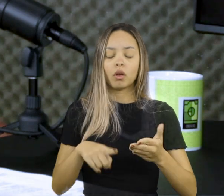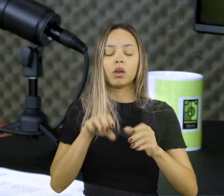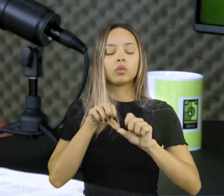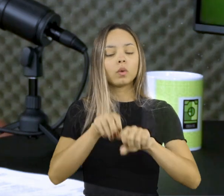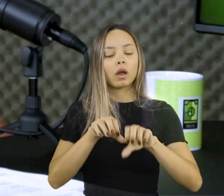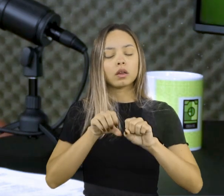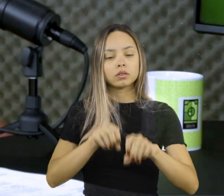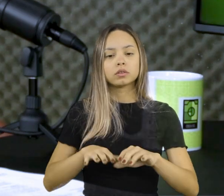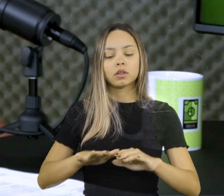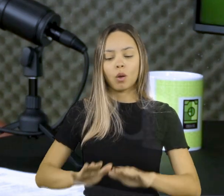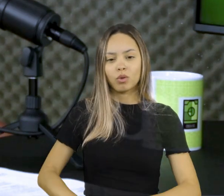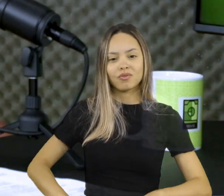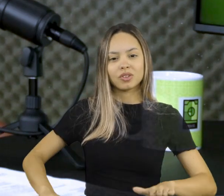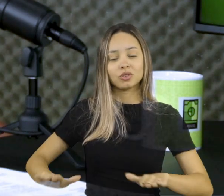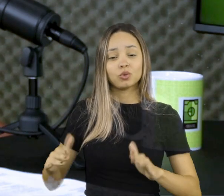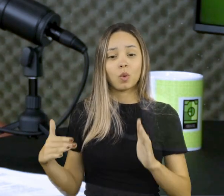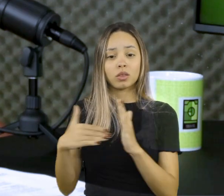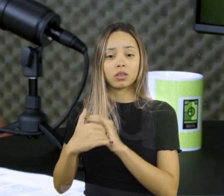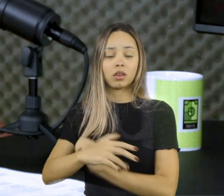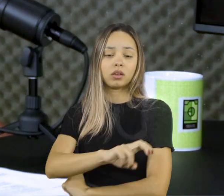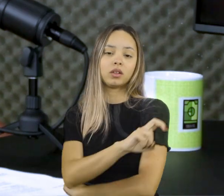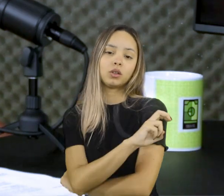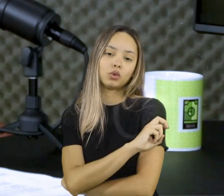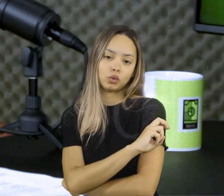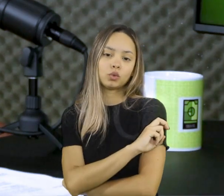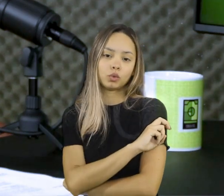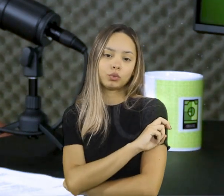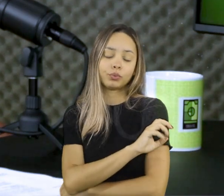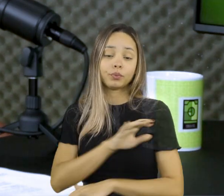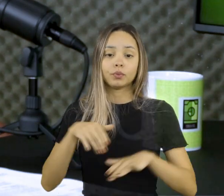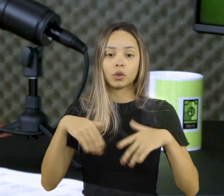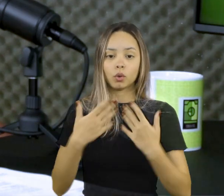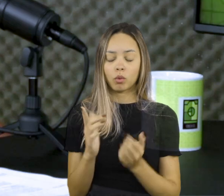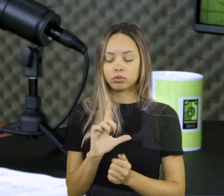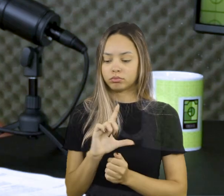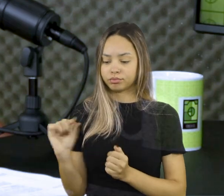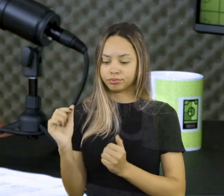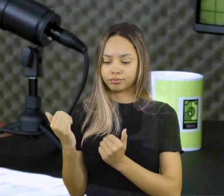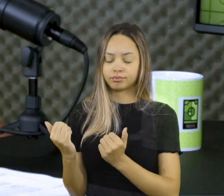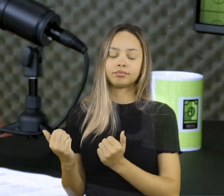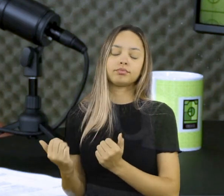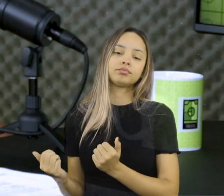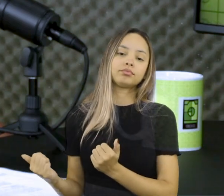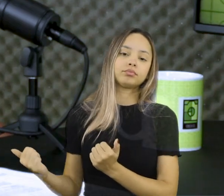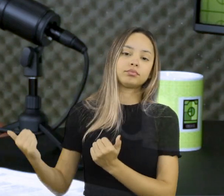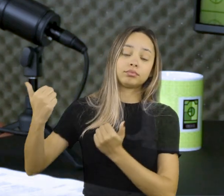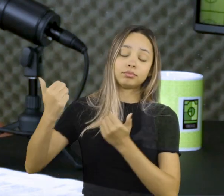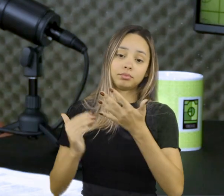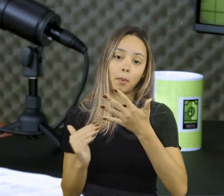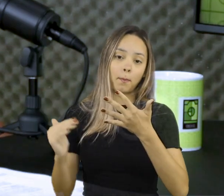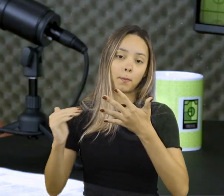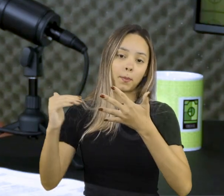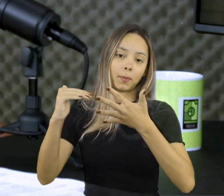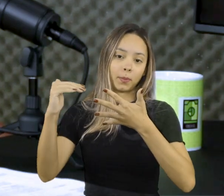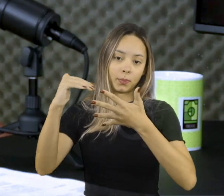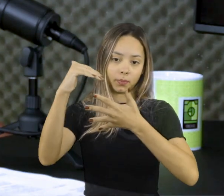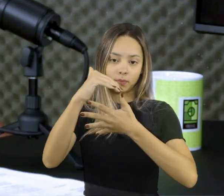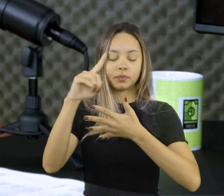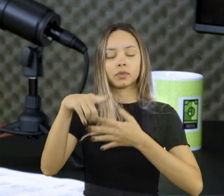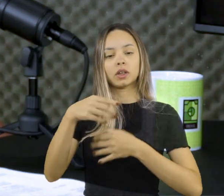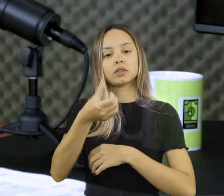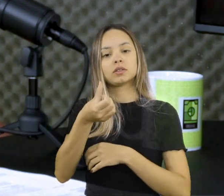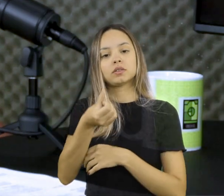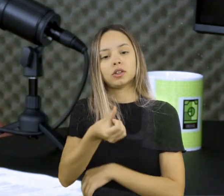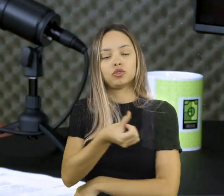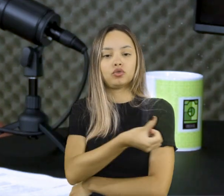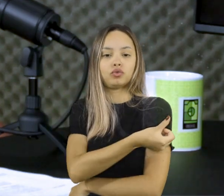os meninos saem, eles vão para uma outra etapa, né, que é do 6º ao 9º ano. E aí